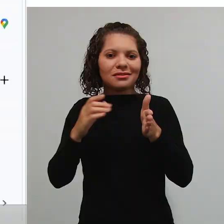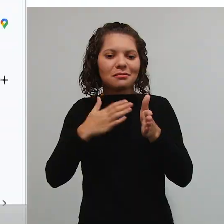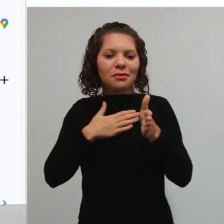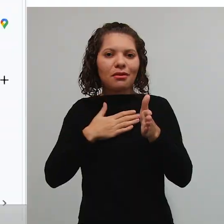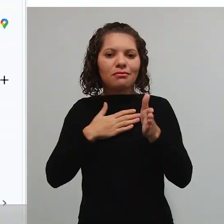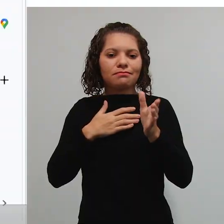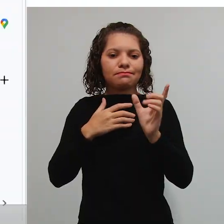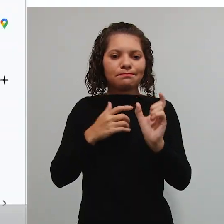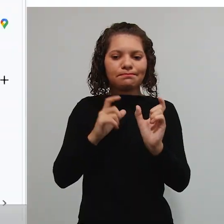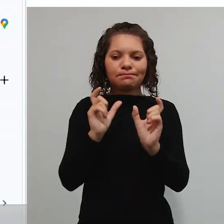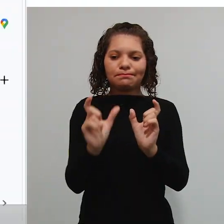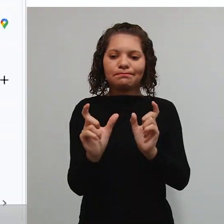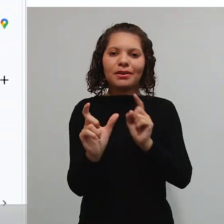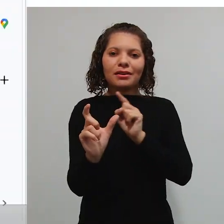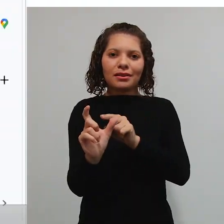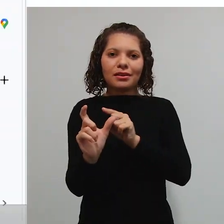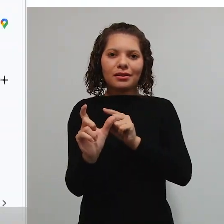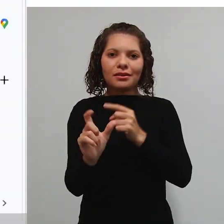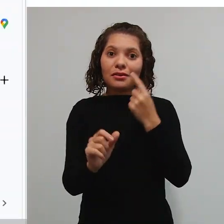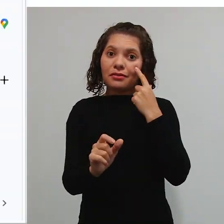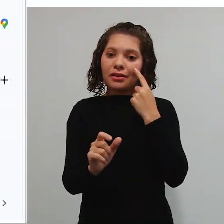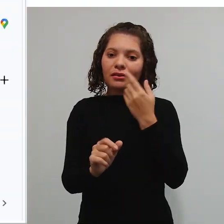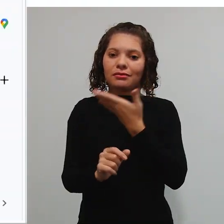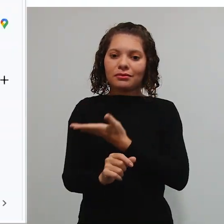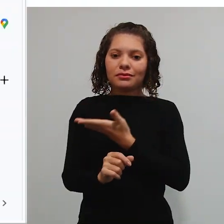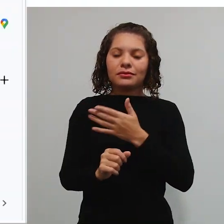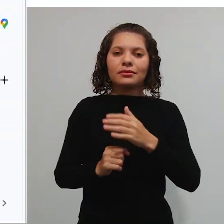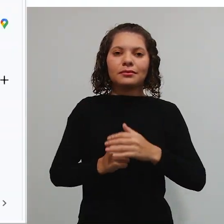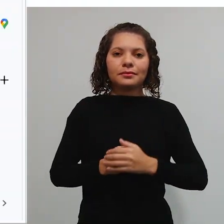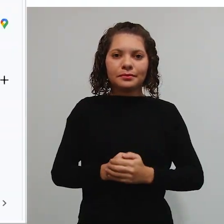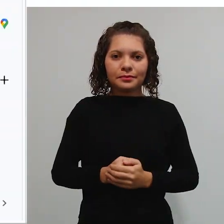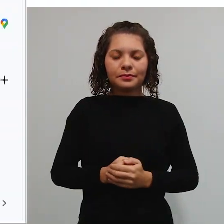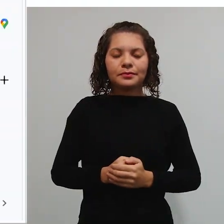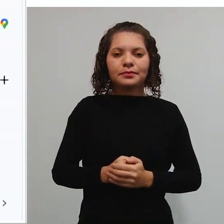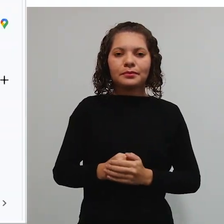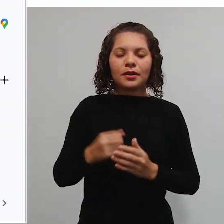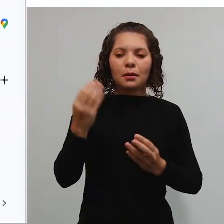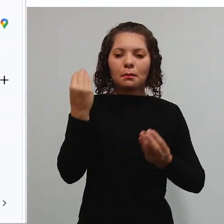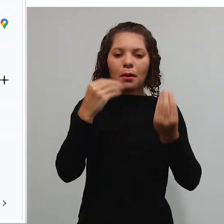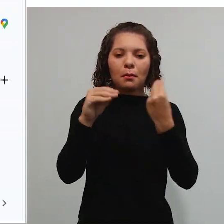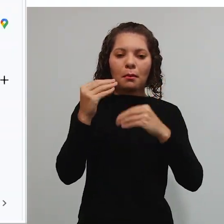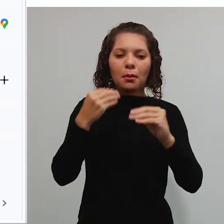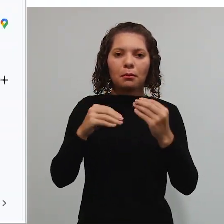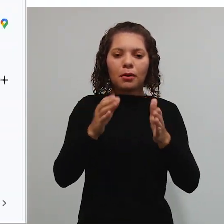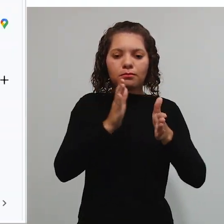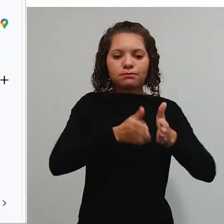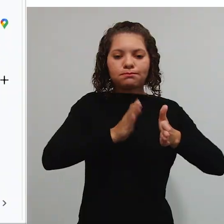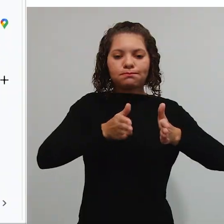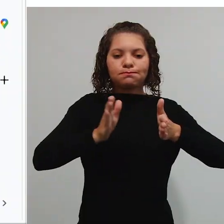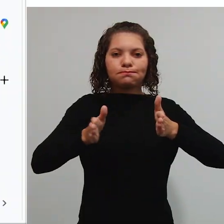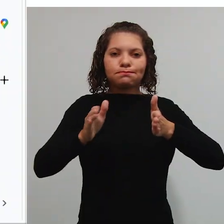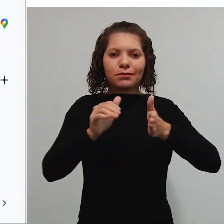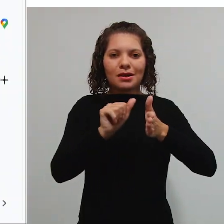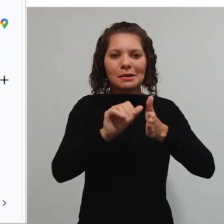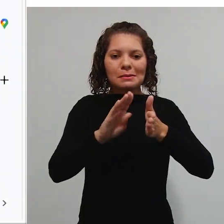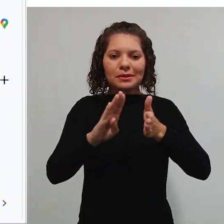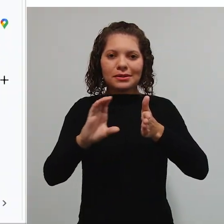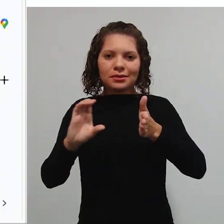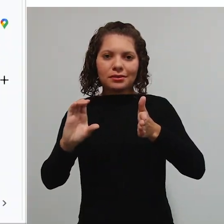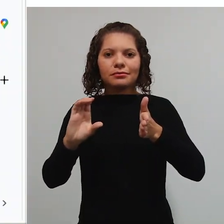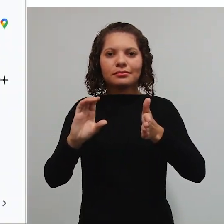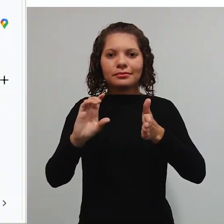meu sobrenome, tá? Então, você observa o sobrenome dos autores e coloca pela ordem alfabética